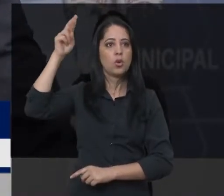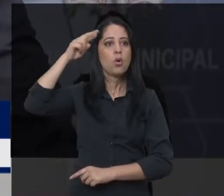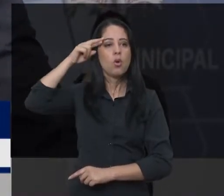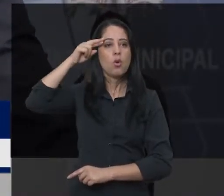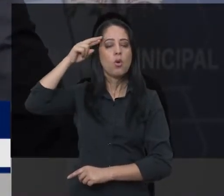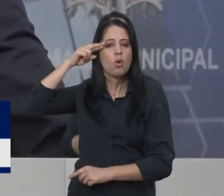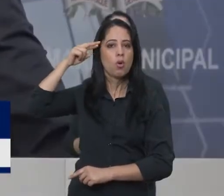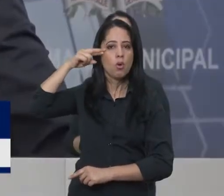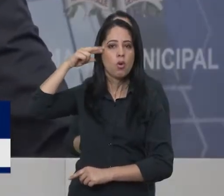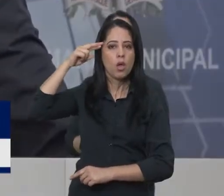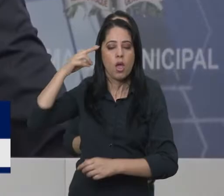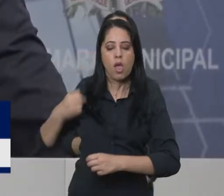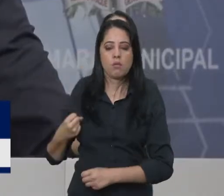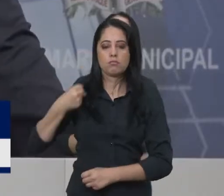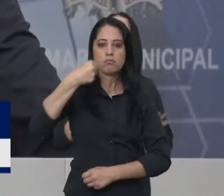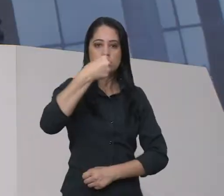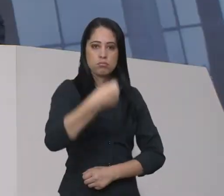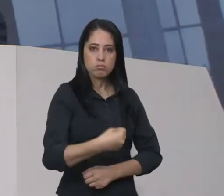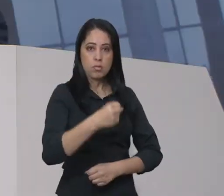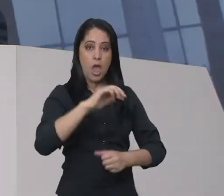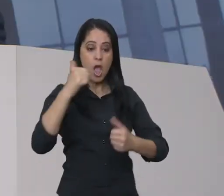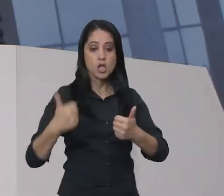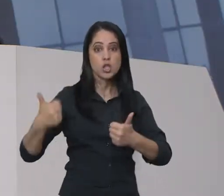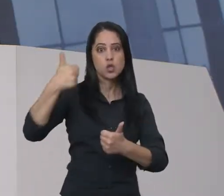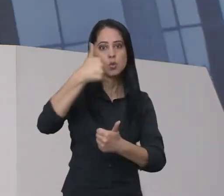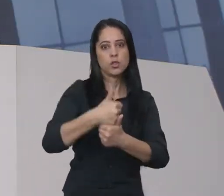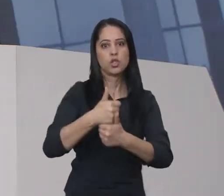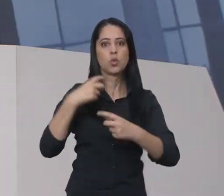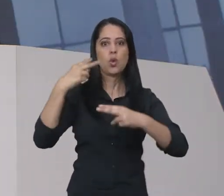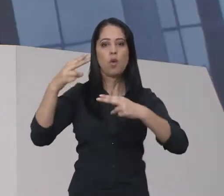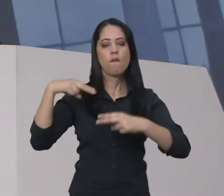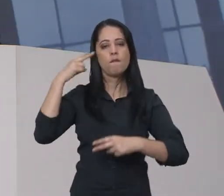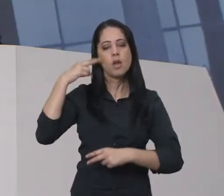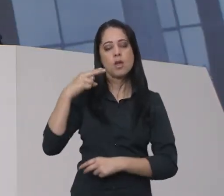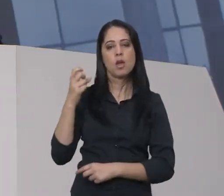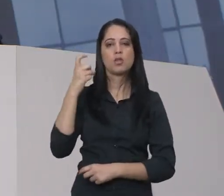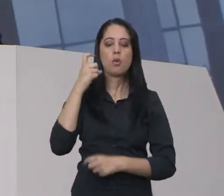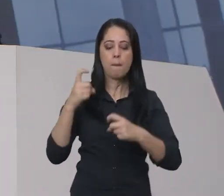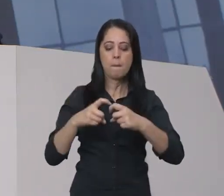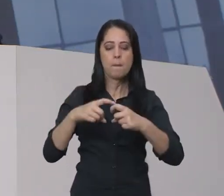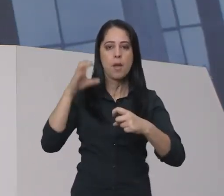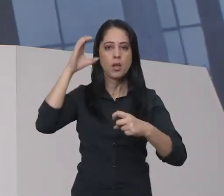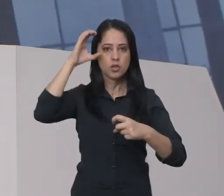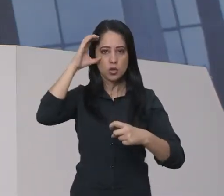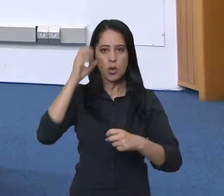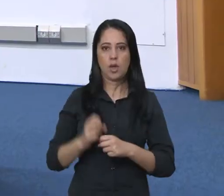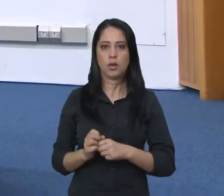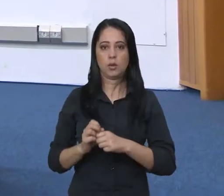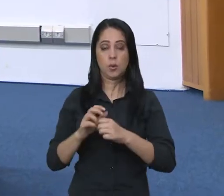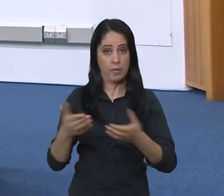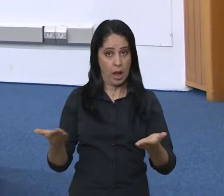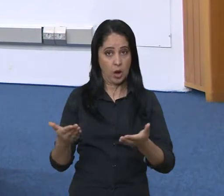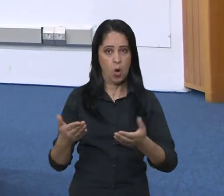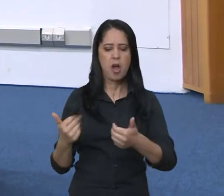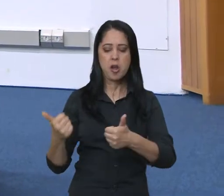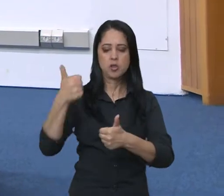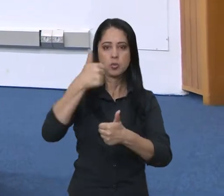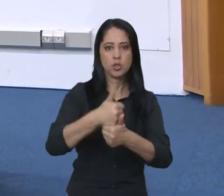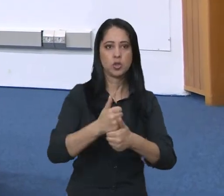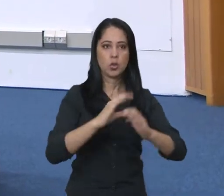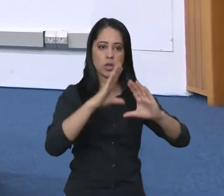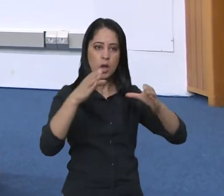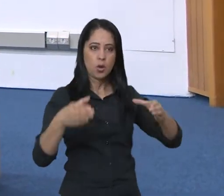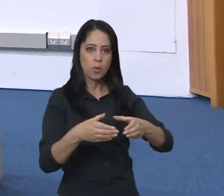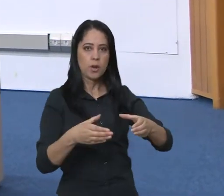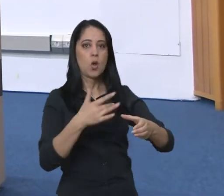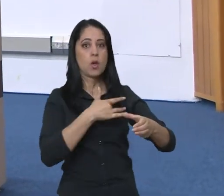da Acazem tomou posse na Câmara em função da perda do mandato eletivo do vereador Dr. Elton. Rogério da Acazem também